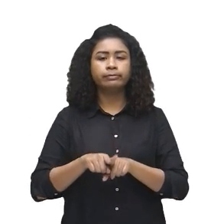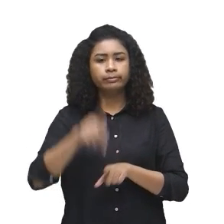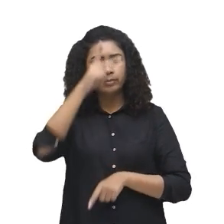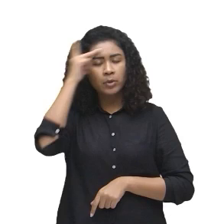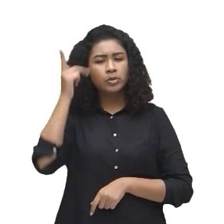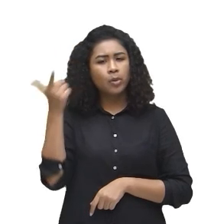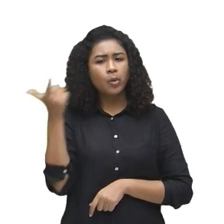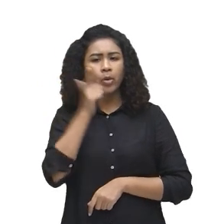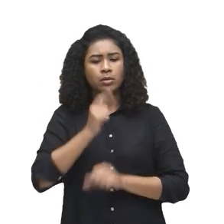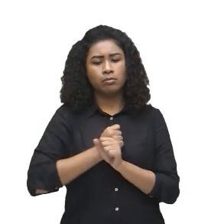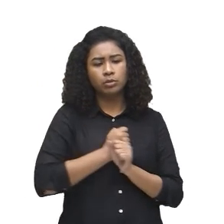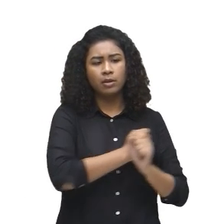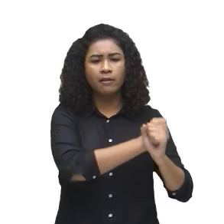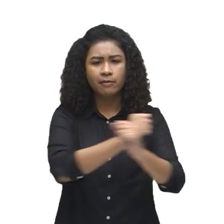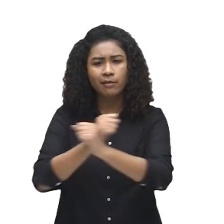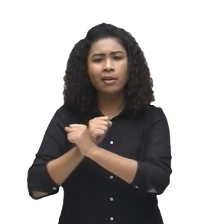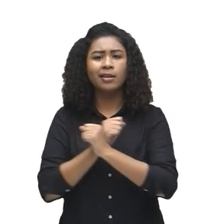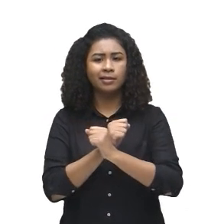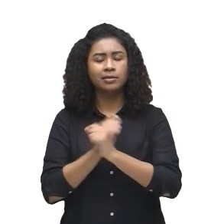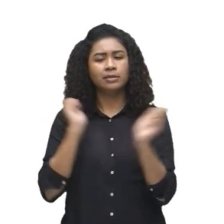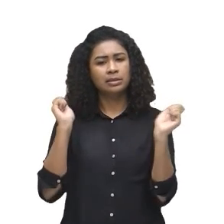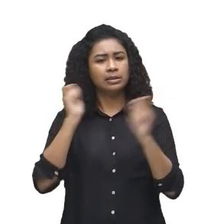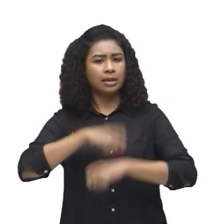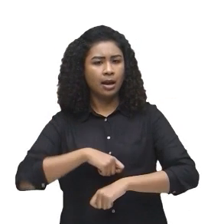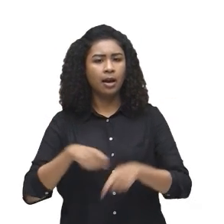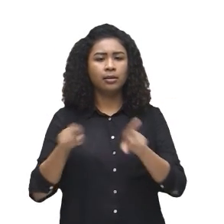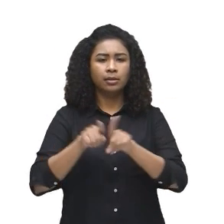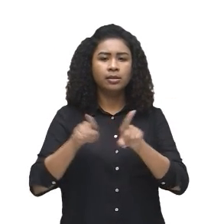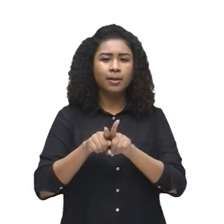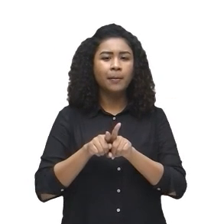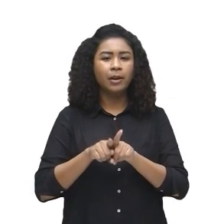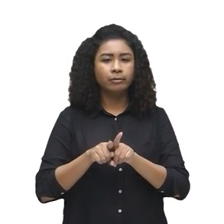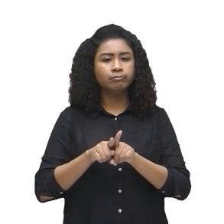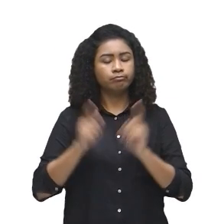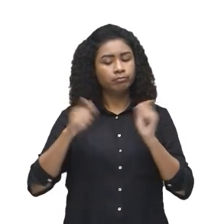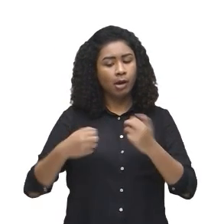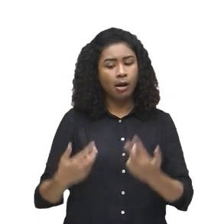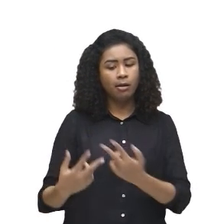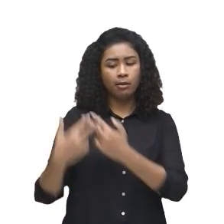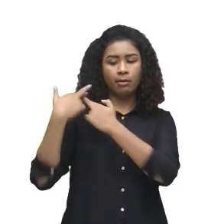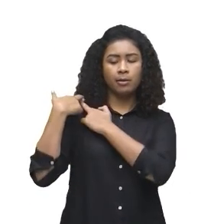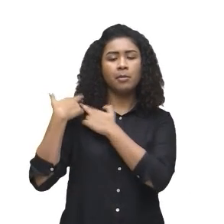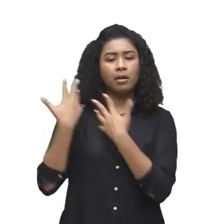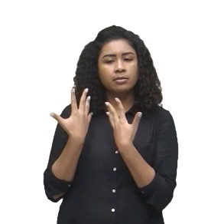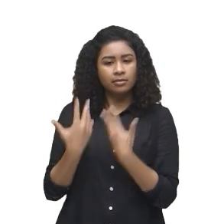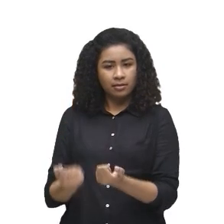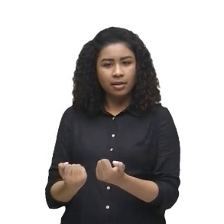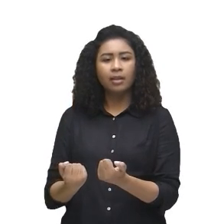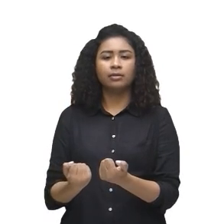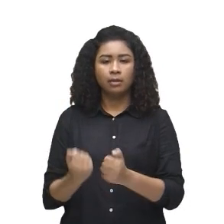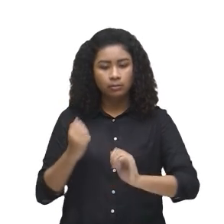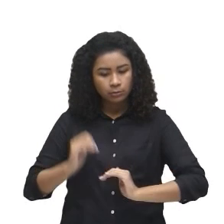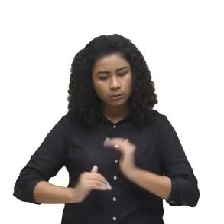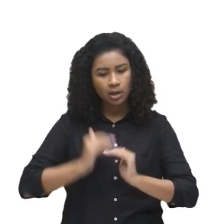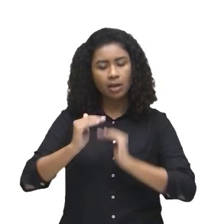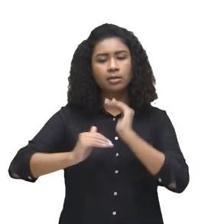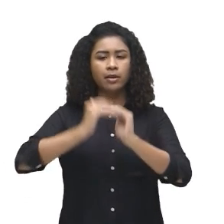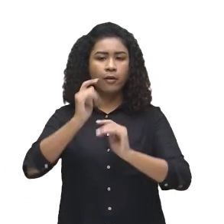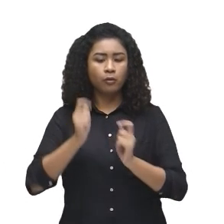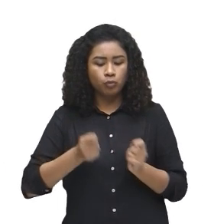como usar a força, sobre os outros, isso torna mais responsável por isso. Desenvolve a